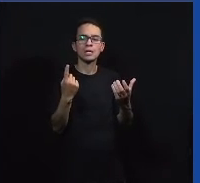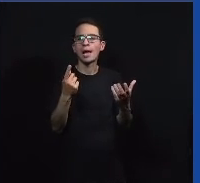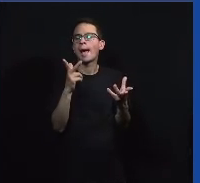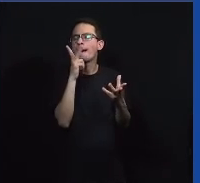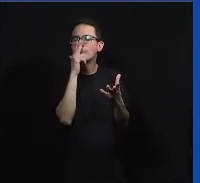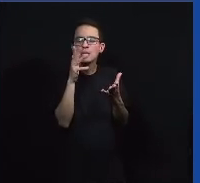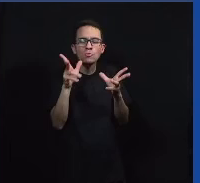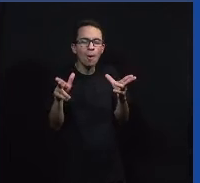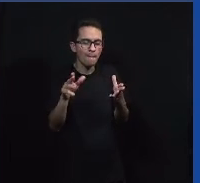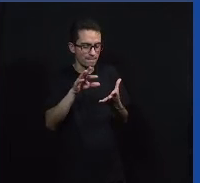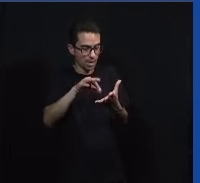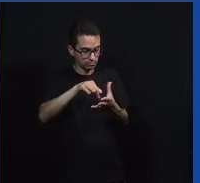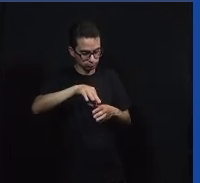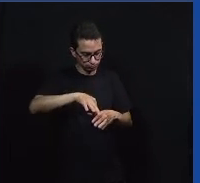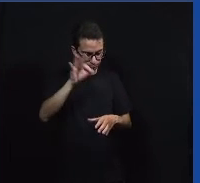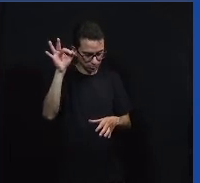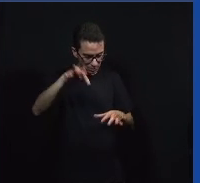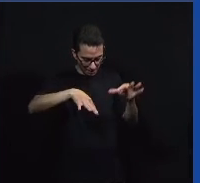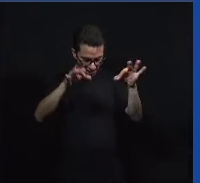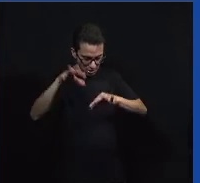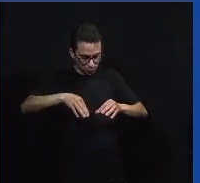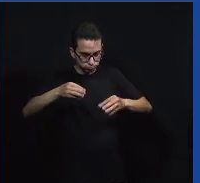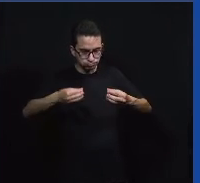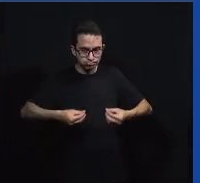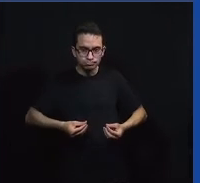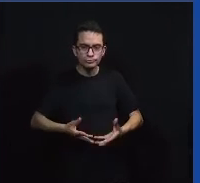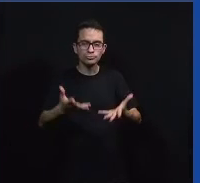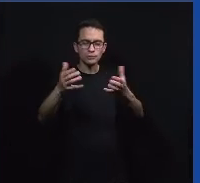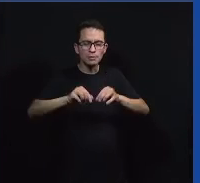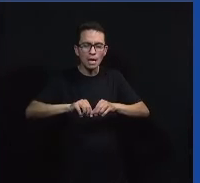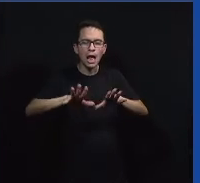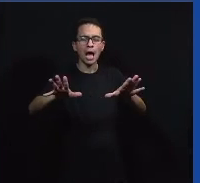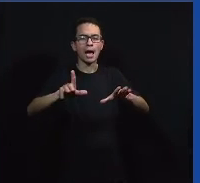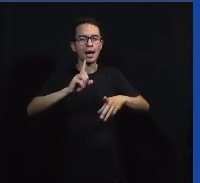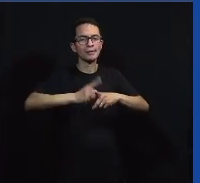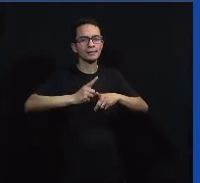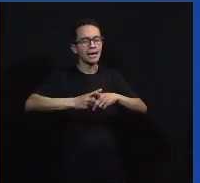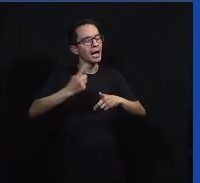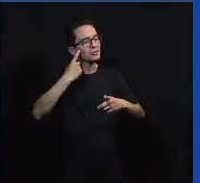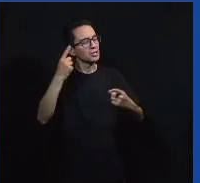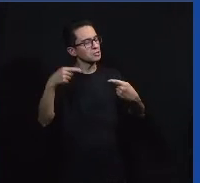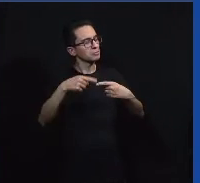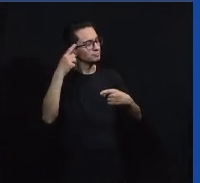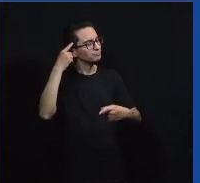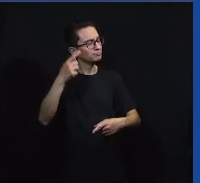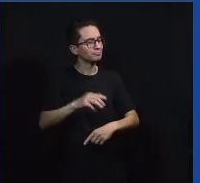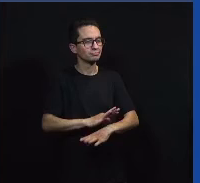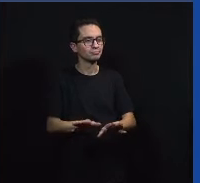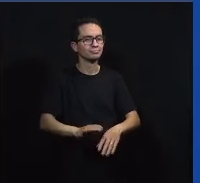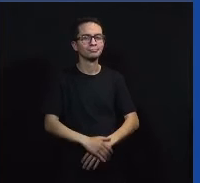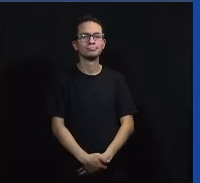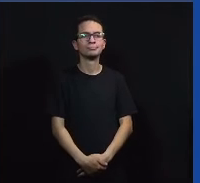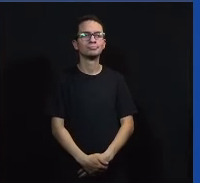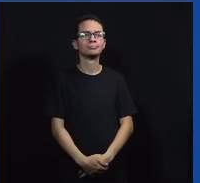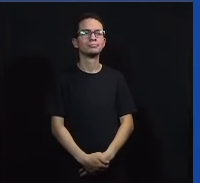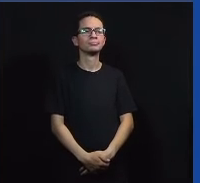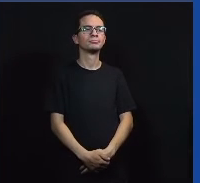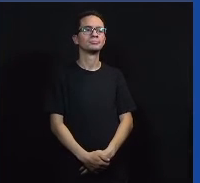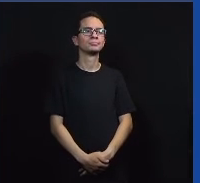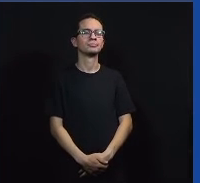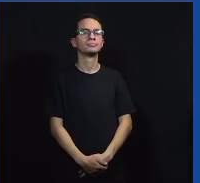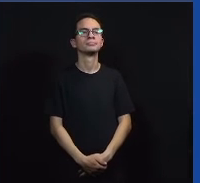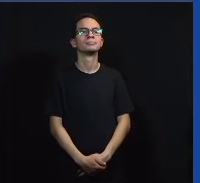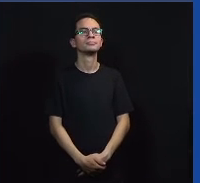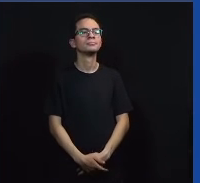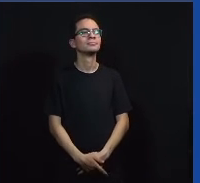vão brotar daqui a algum tempo, outras já estão brotando. Então, acho que é por aí. Eu vou na linha